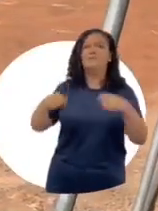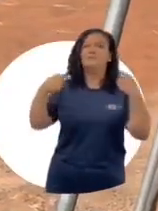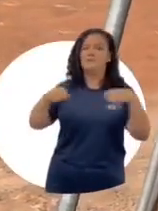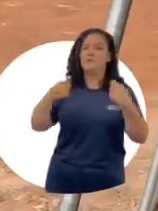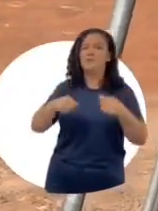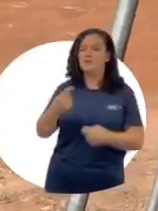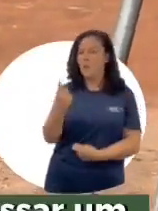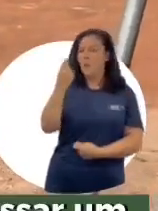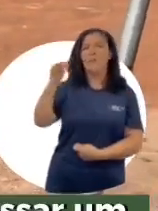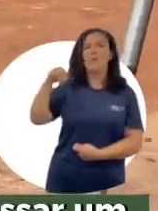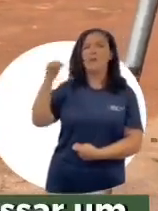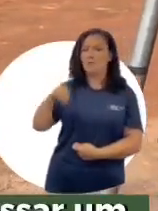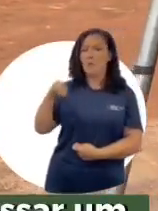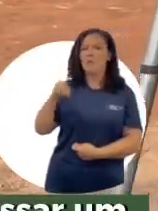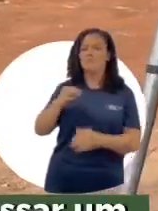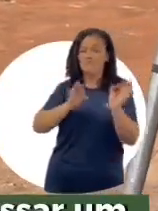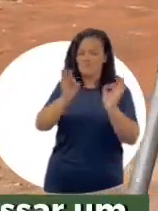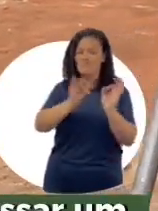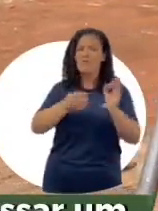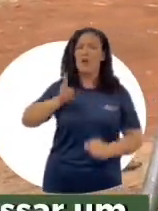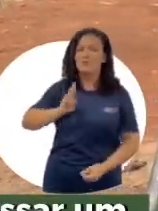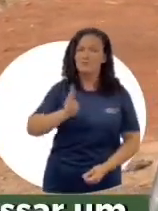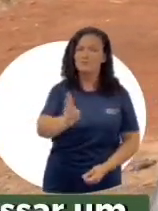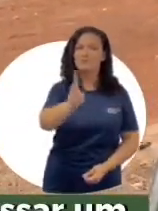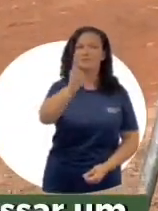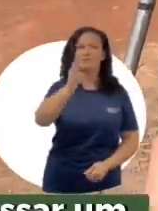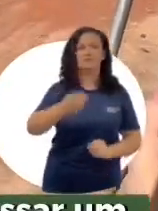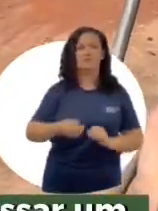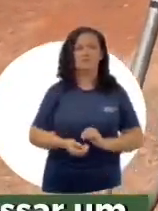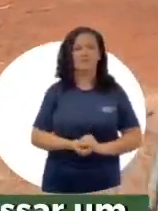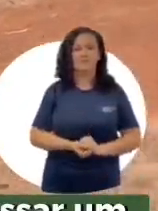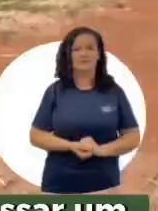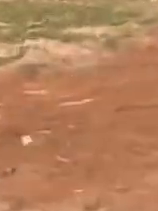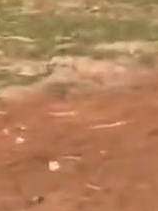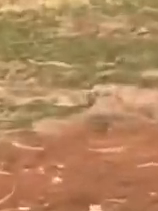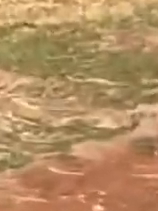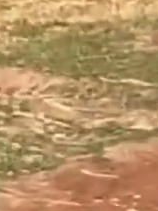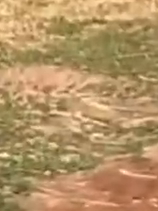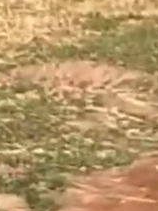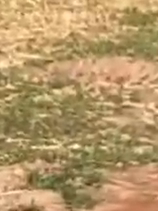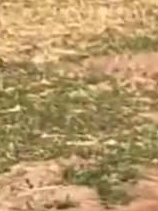sem ser usado, mas não pode passar 1 minuto sem estar preparado.